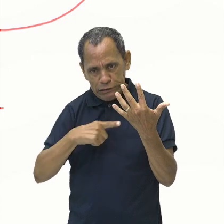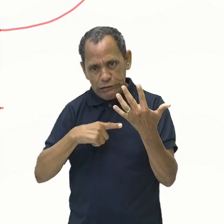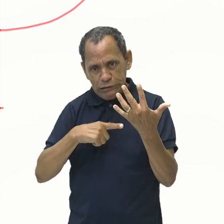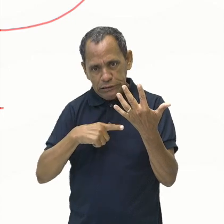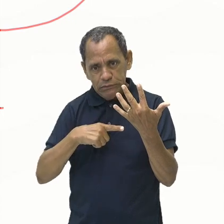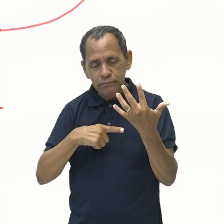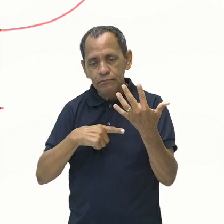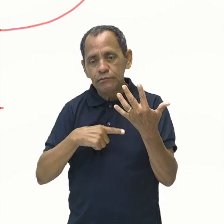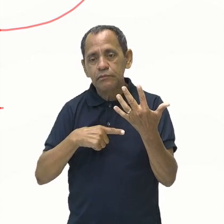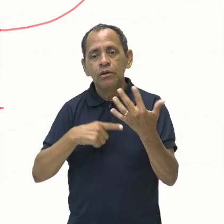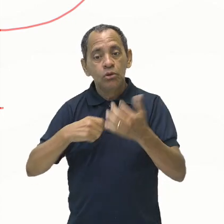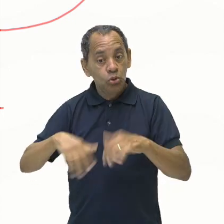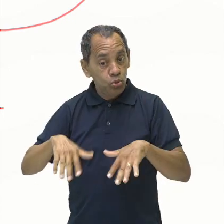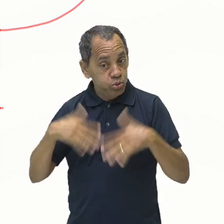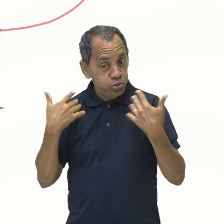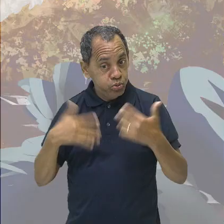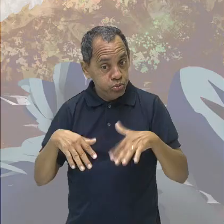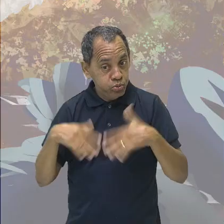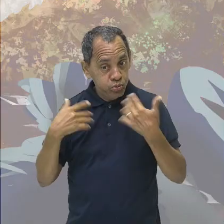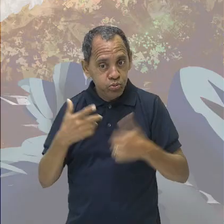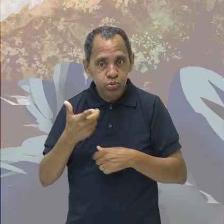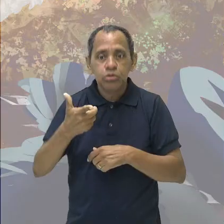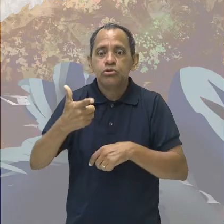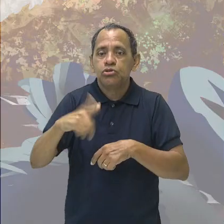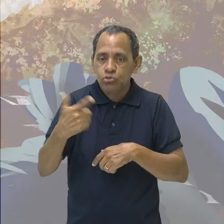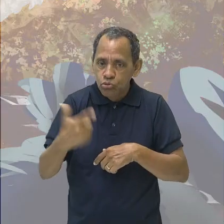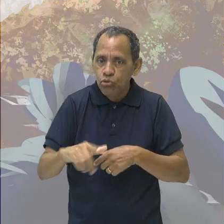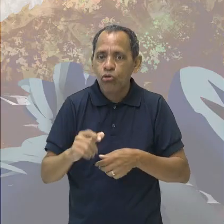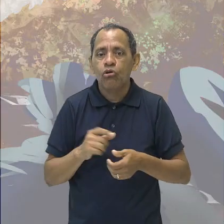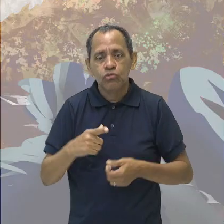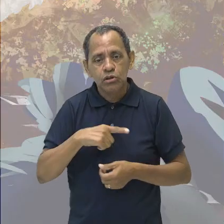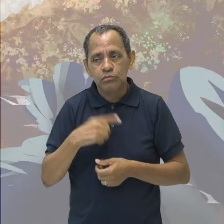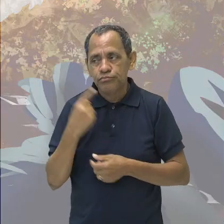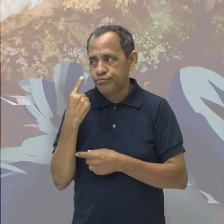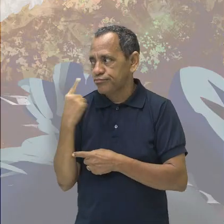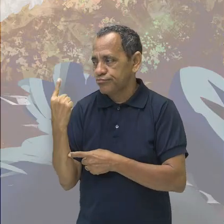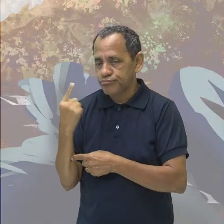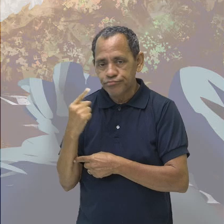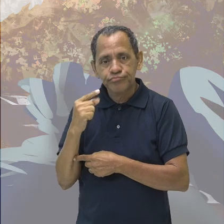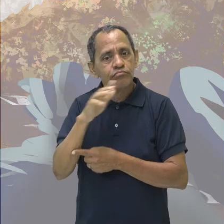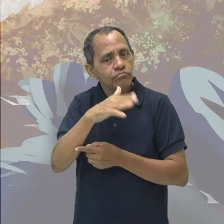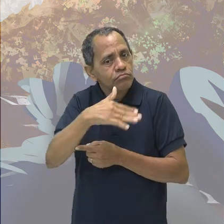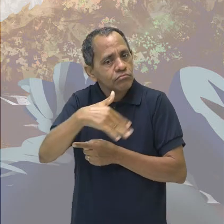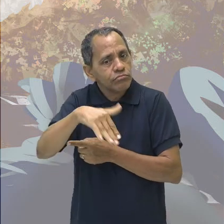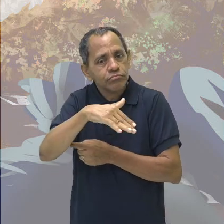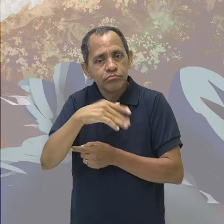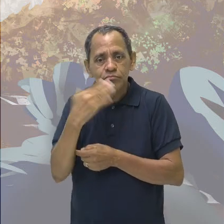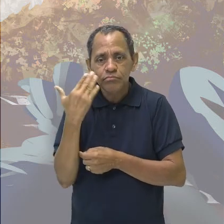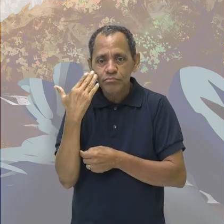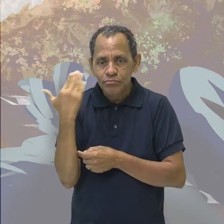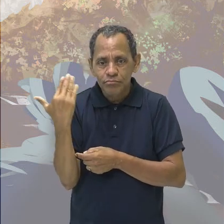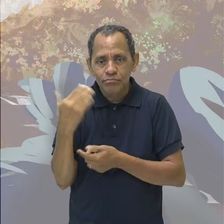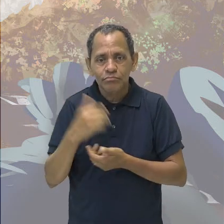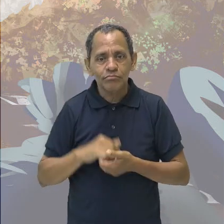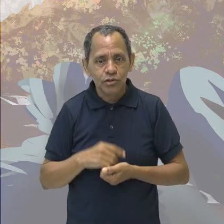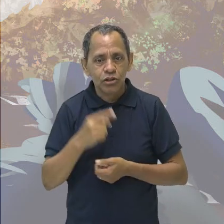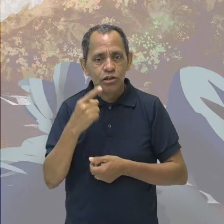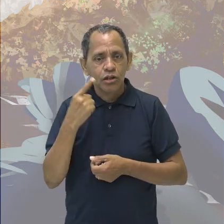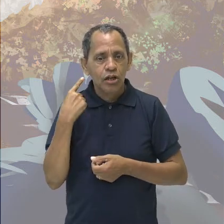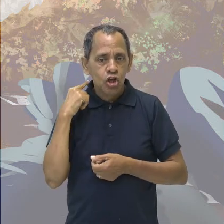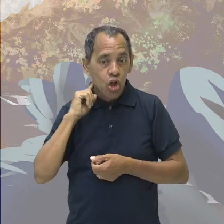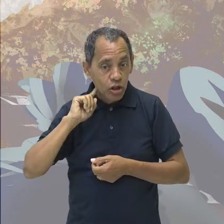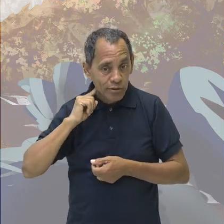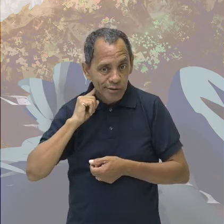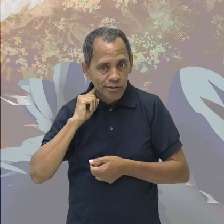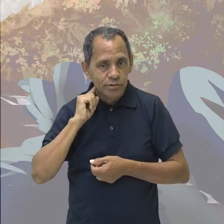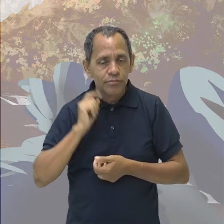lixos. Então, novamente, nós estamos vindo aqui para um ambiente, como você viu agora há pouco. Para